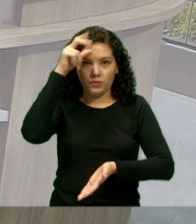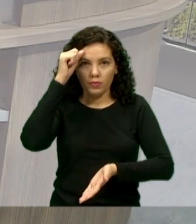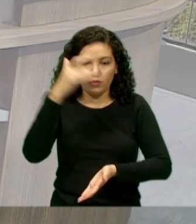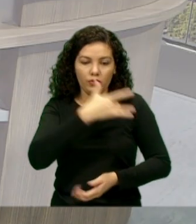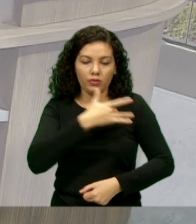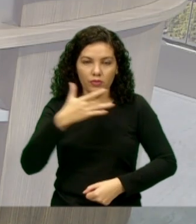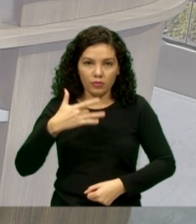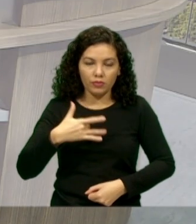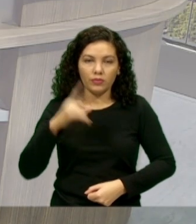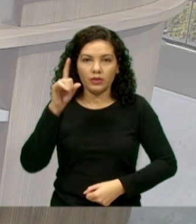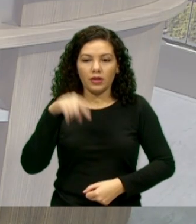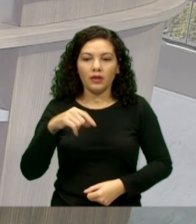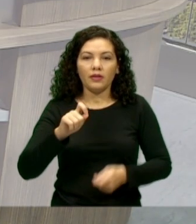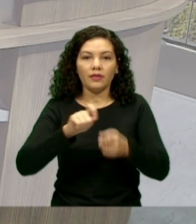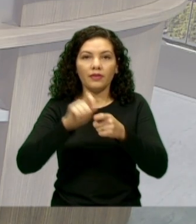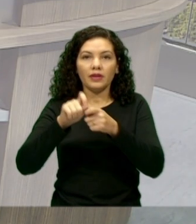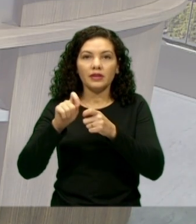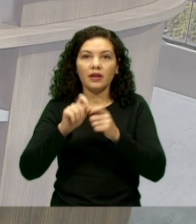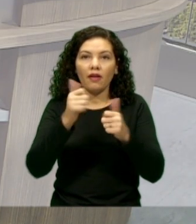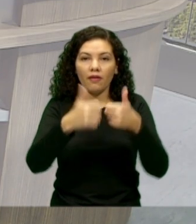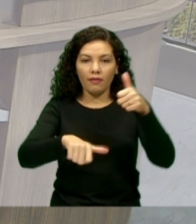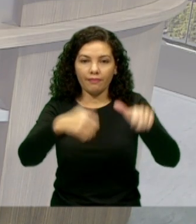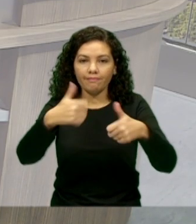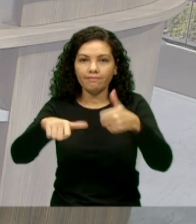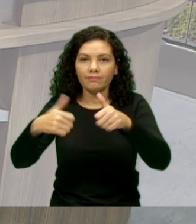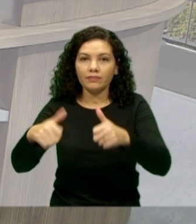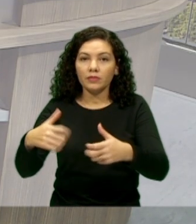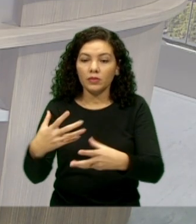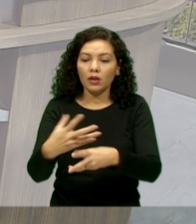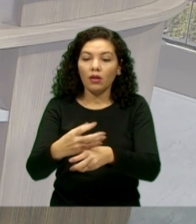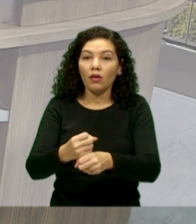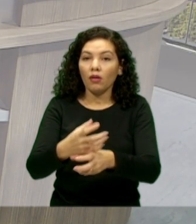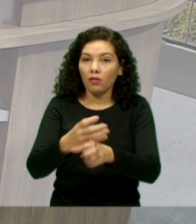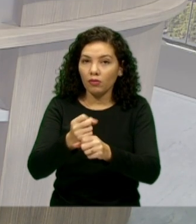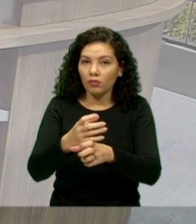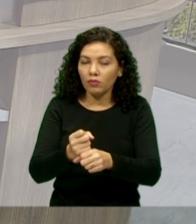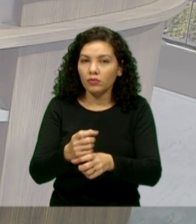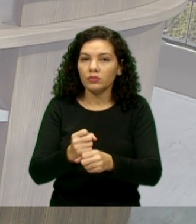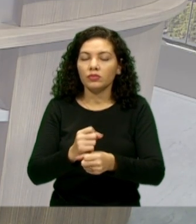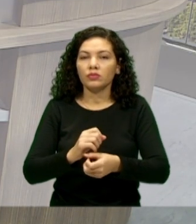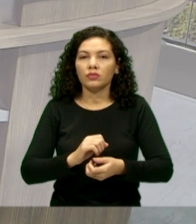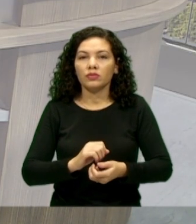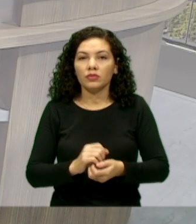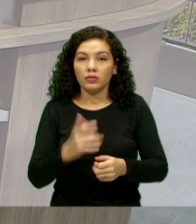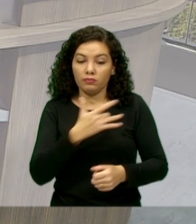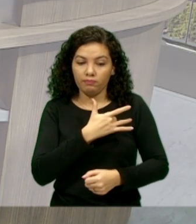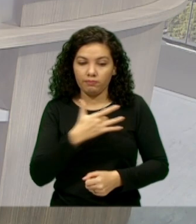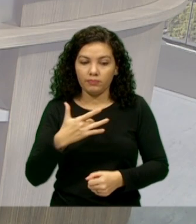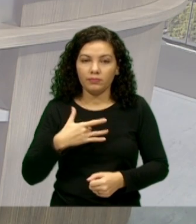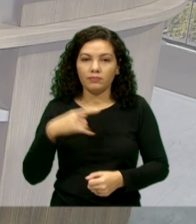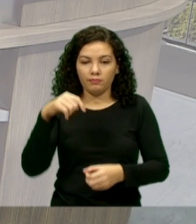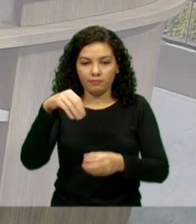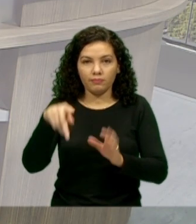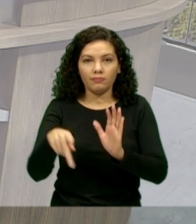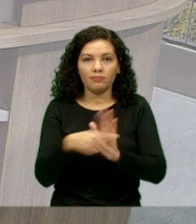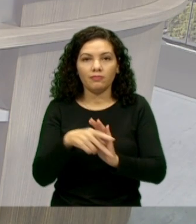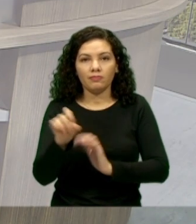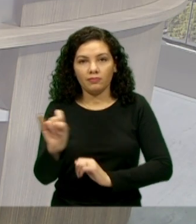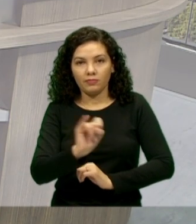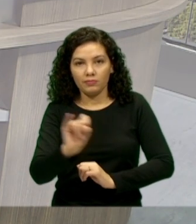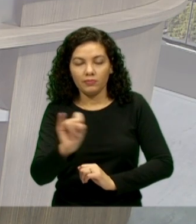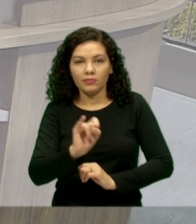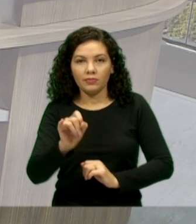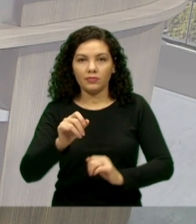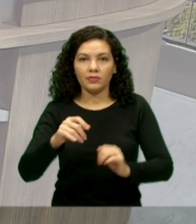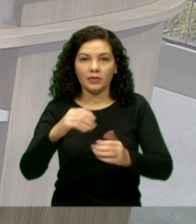é fazer a avaliação das contas da saúde de Itajaí, do